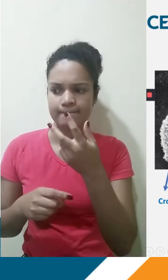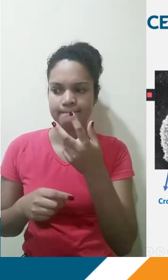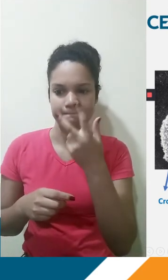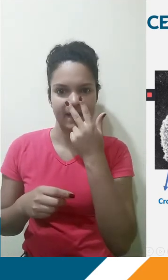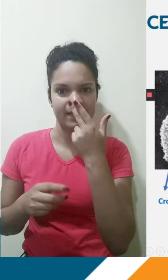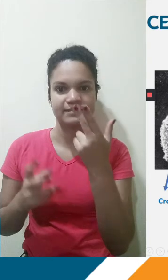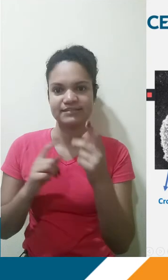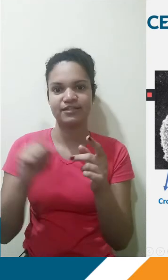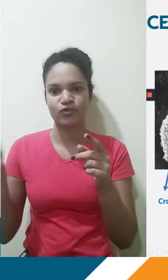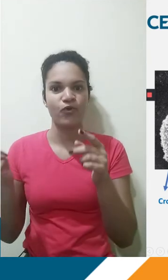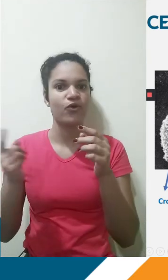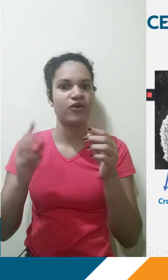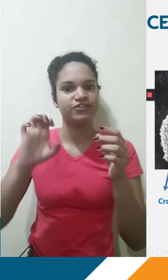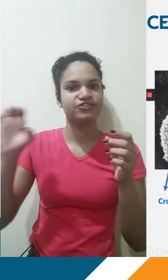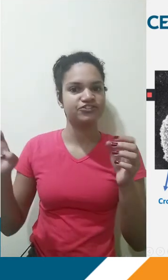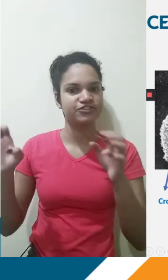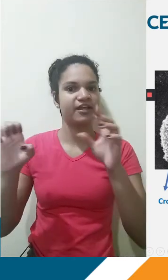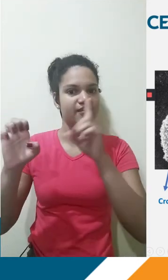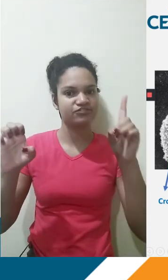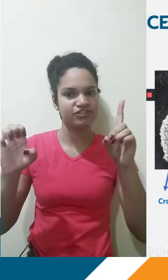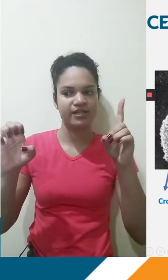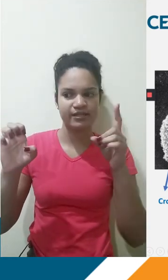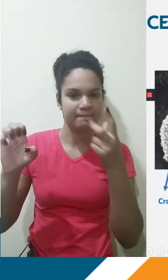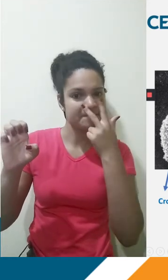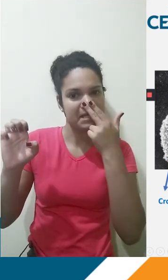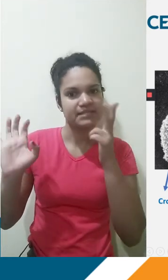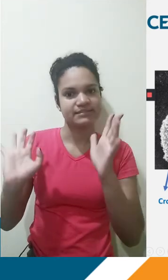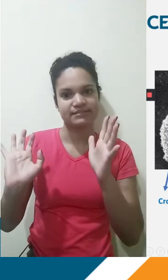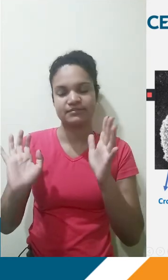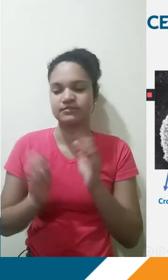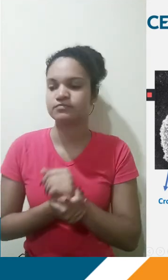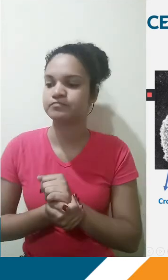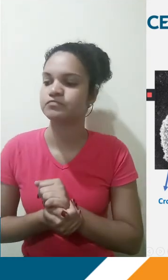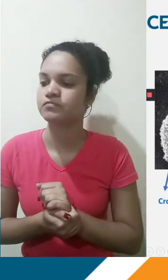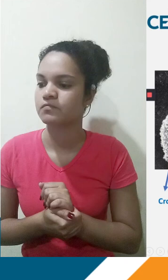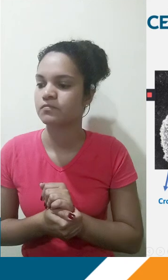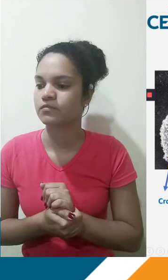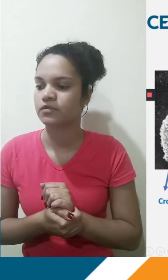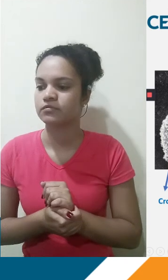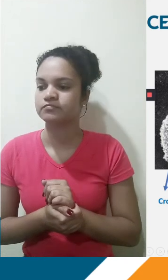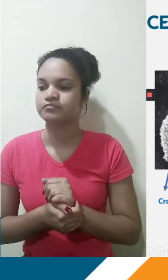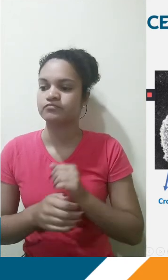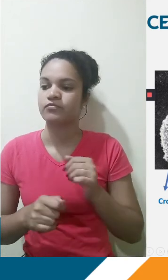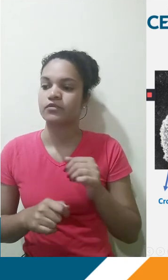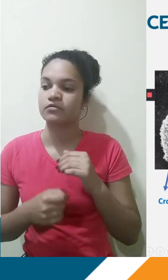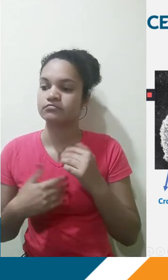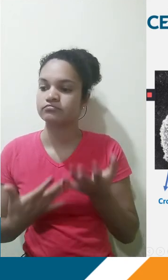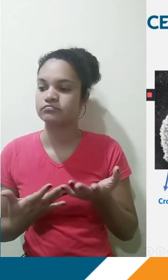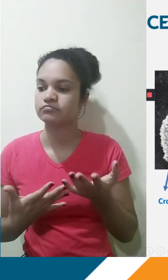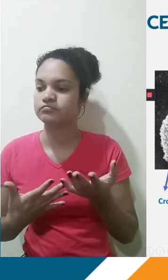aqui da esquerda. Temos o centrômero, uma cromátide e outra cromátide.